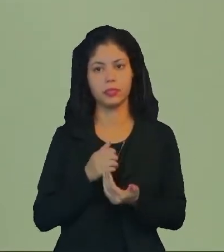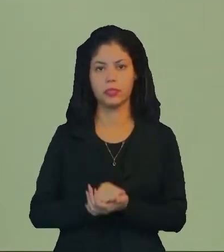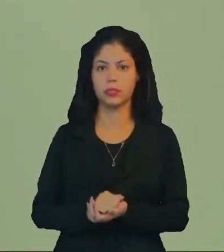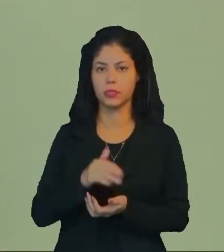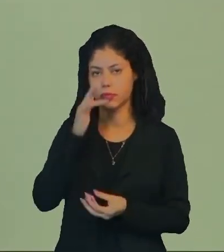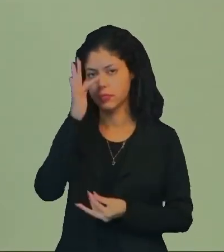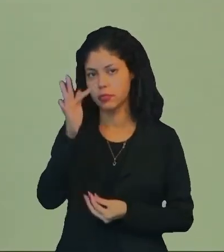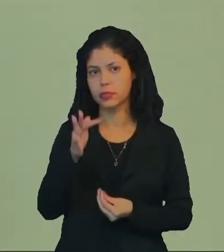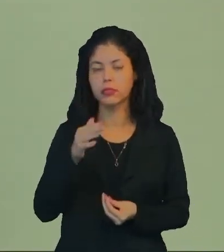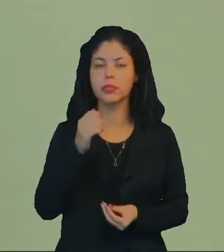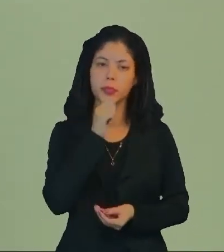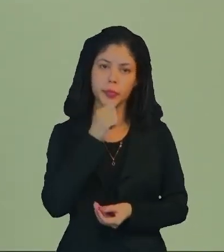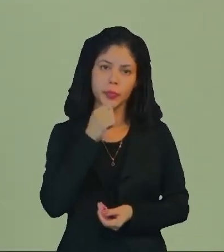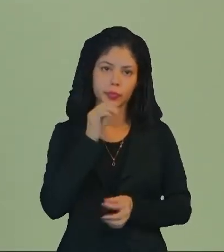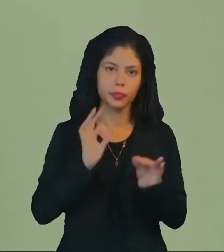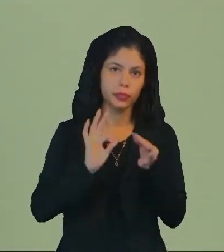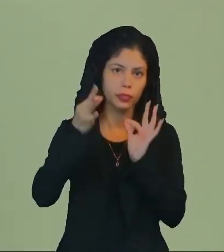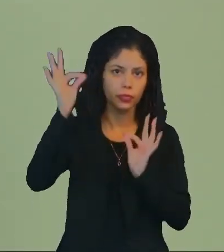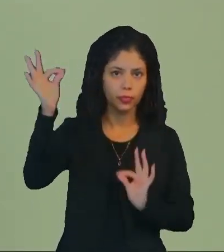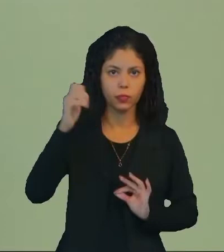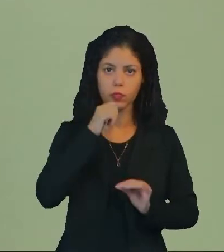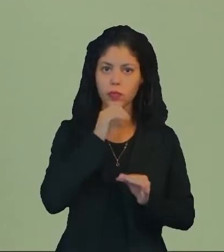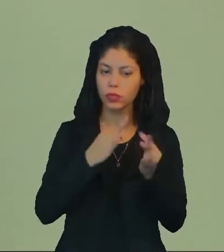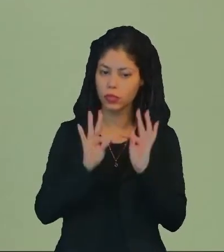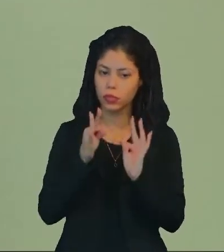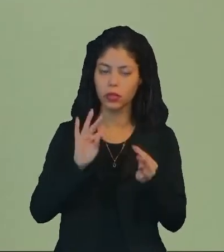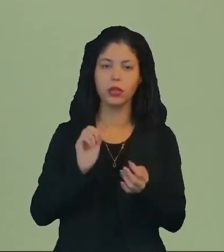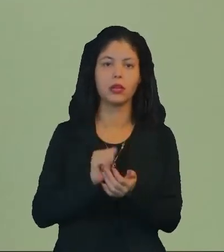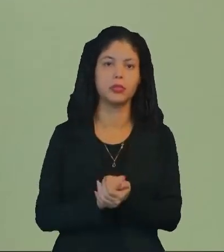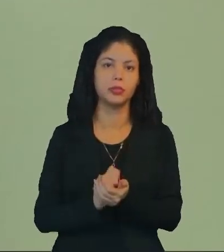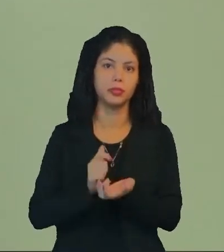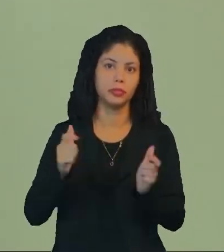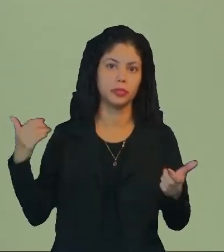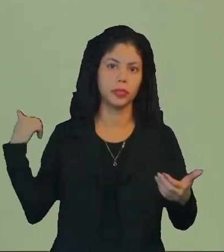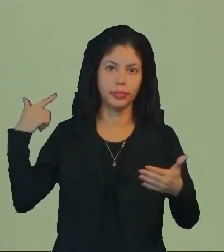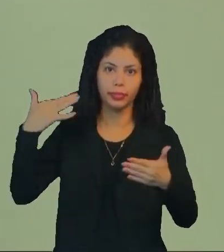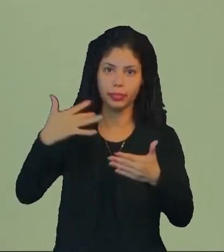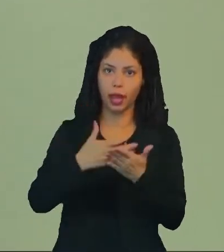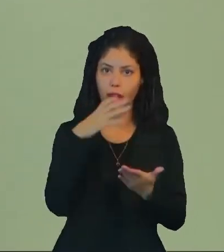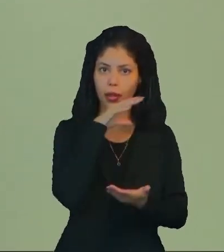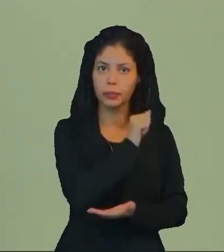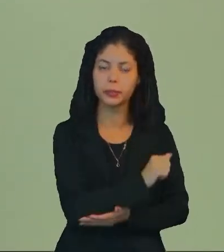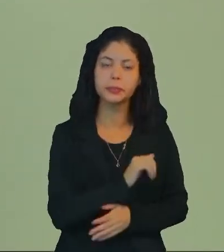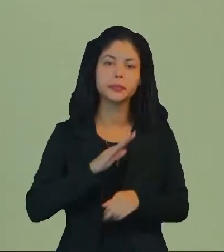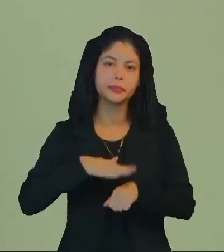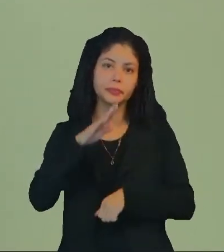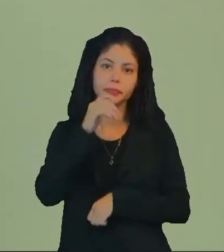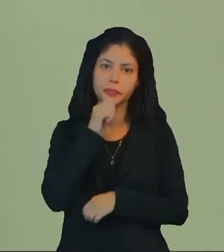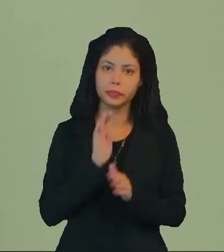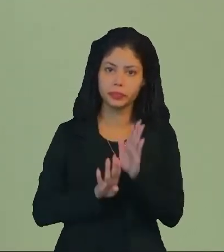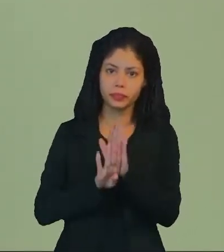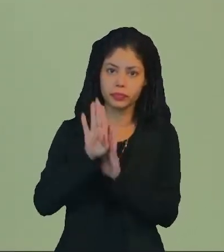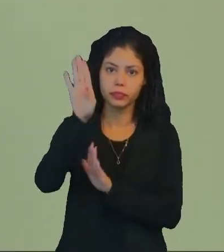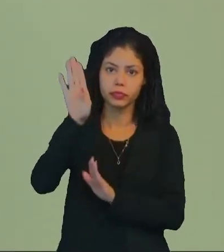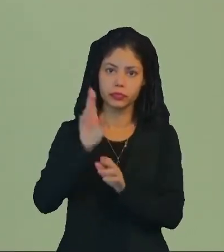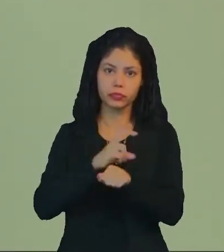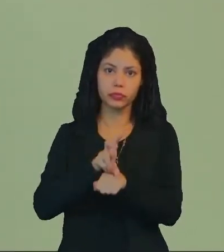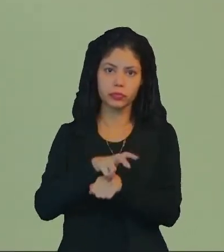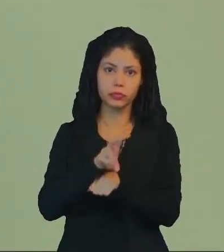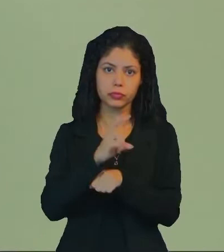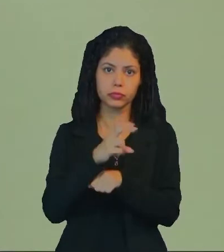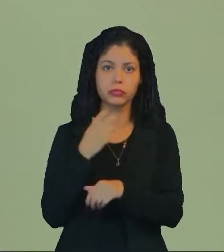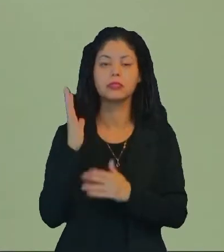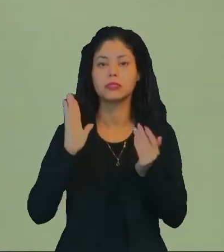não é um futuro não muito distante. Sabemos também que a tecnologia ela tem avançado muito, né? E muitas sondas espaciais, né, muitos robôs,